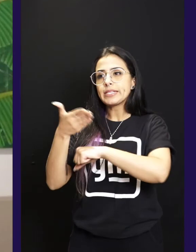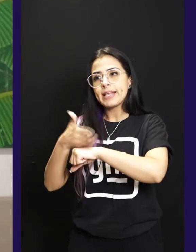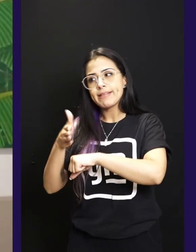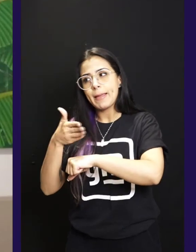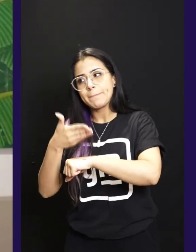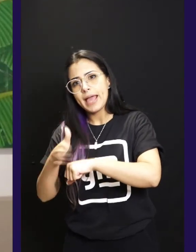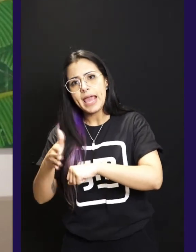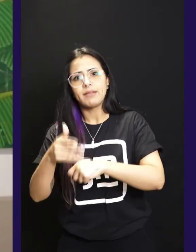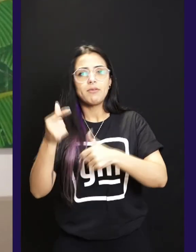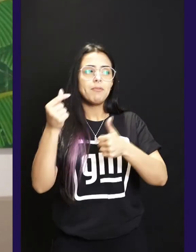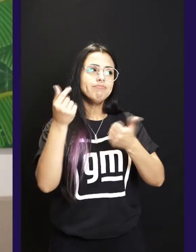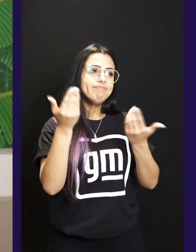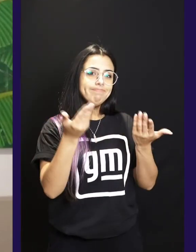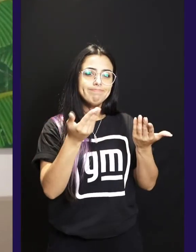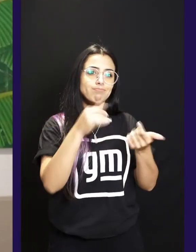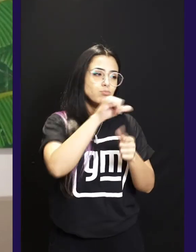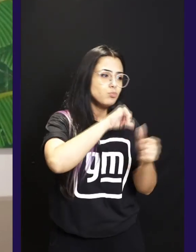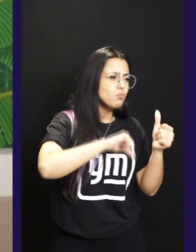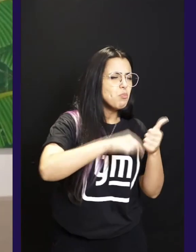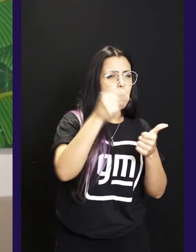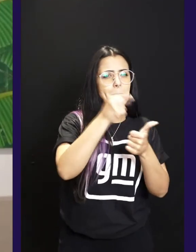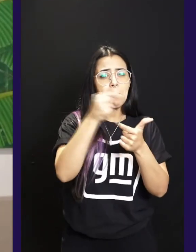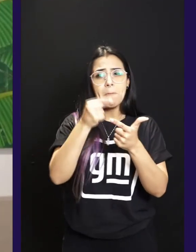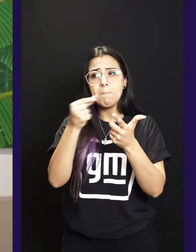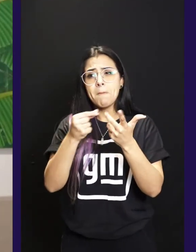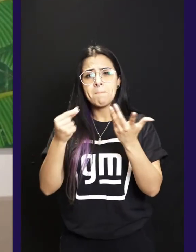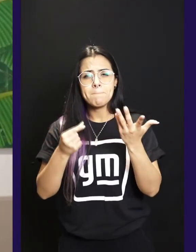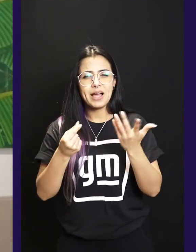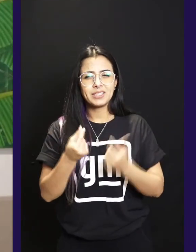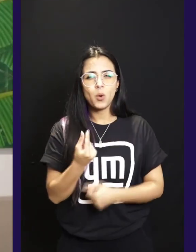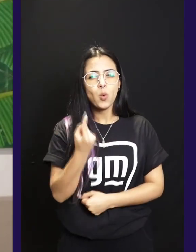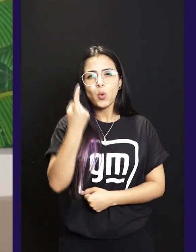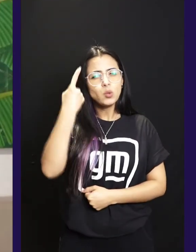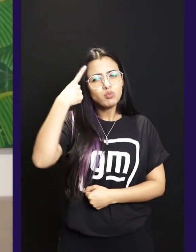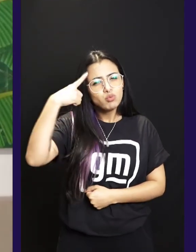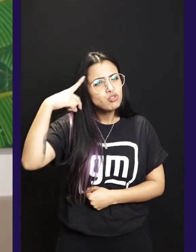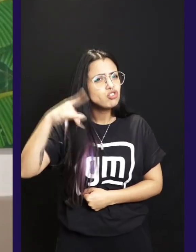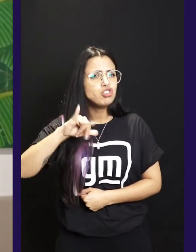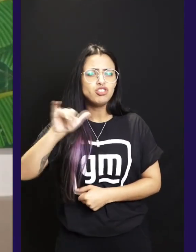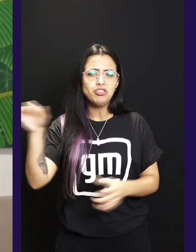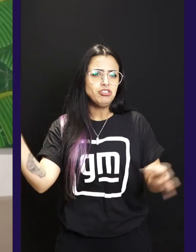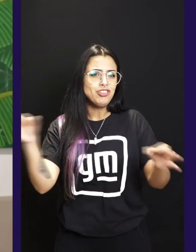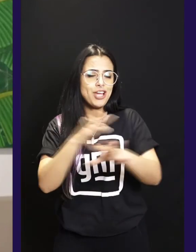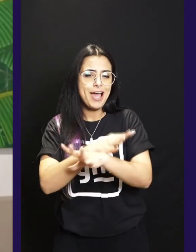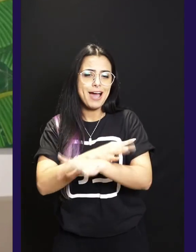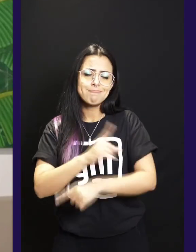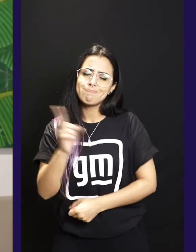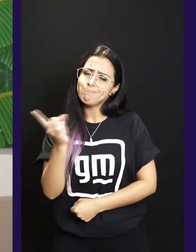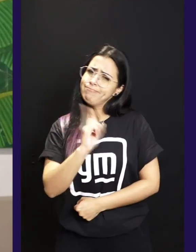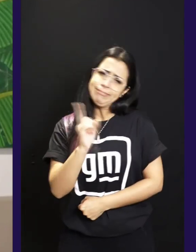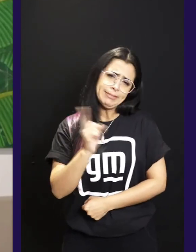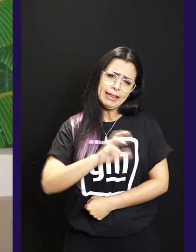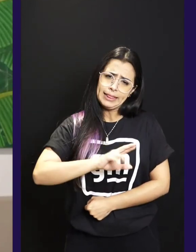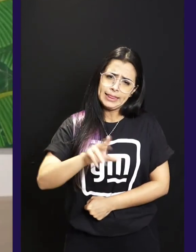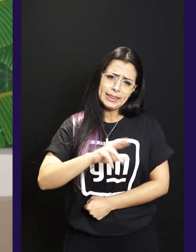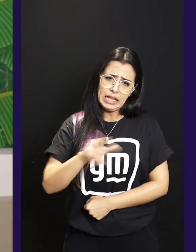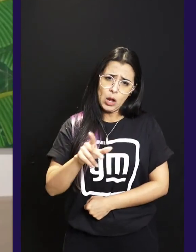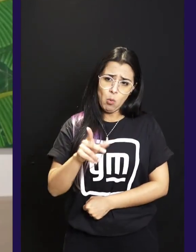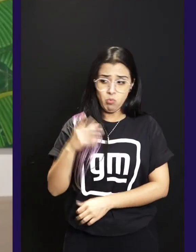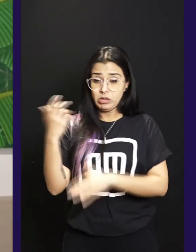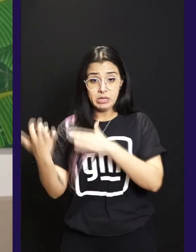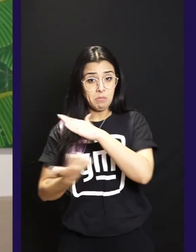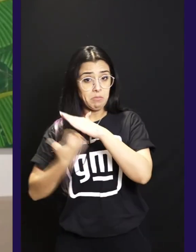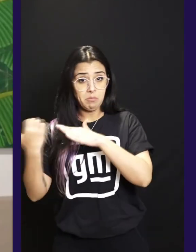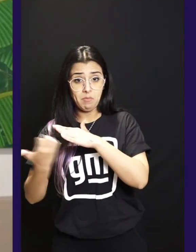talent acquisition, mas isso tudo não é feito em um dia só, né? Tanto em nível institucional, como também pensando individualmente. É uma